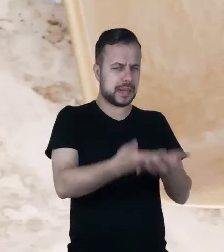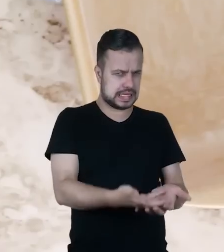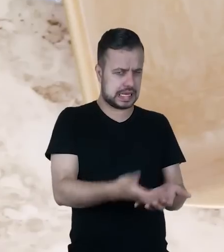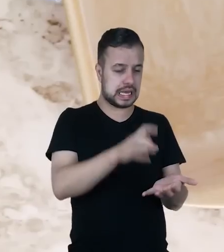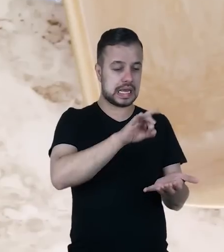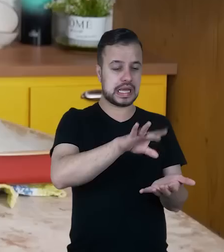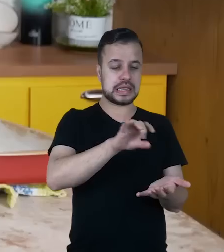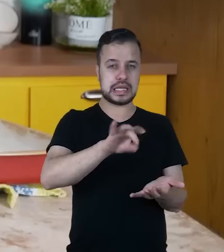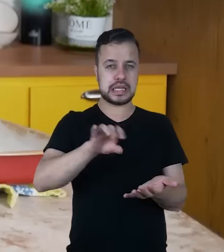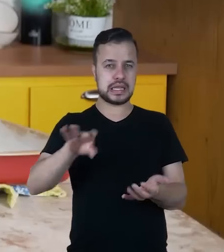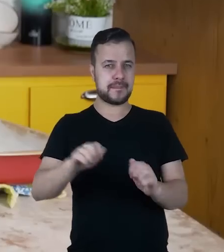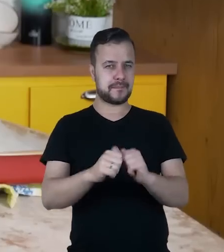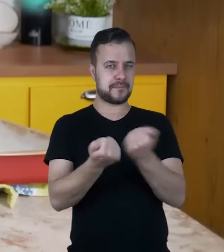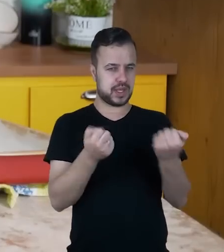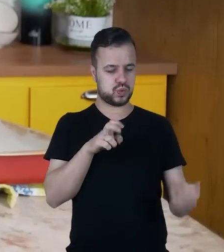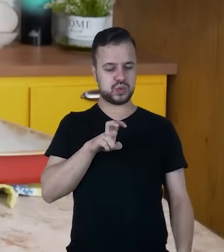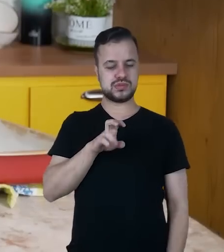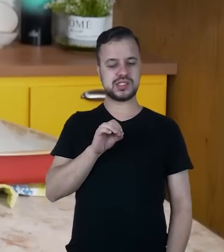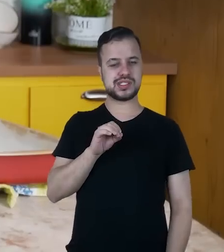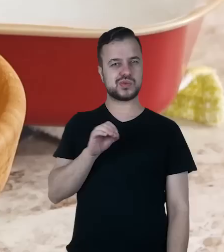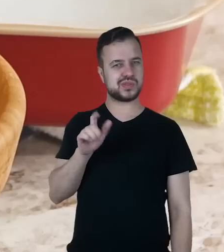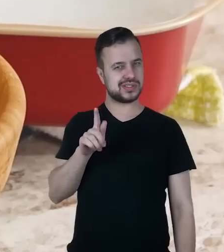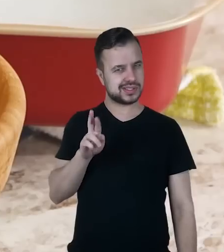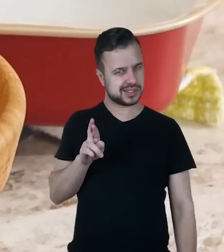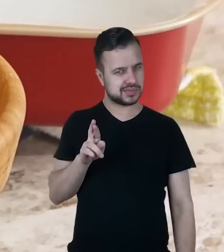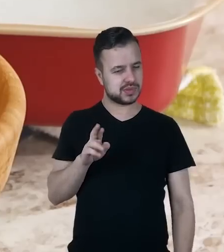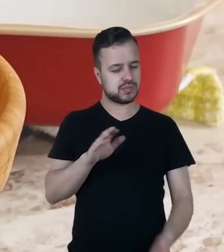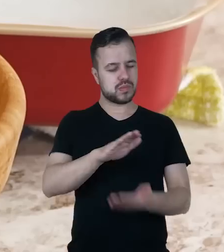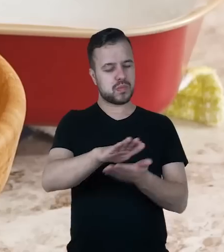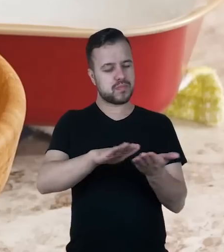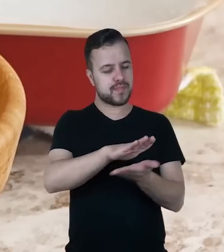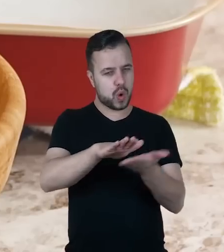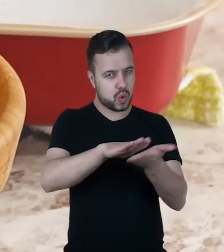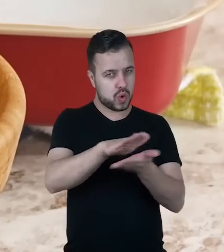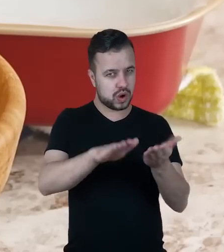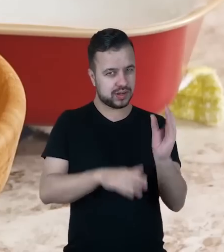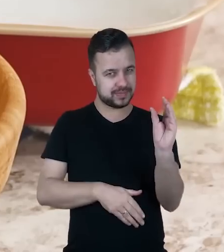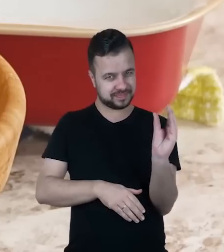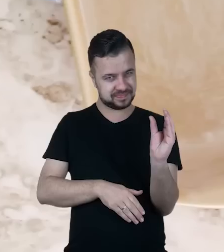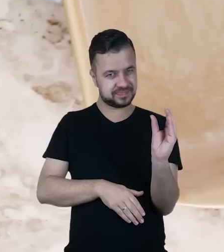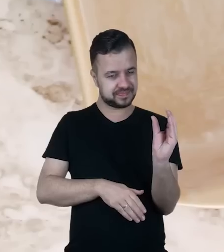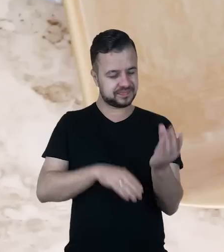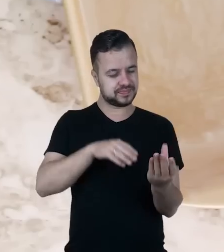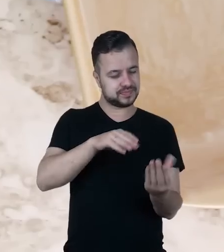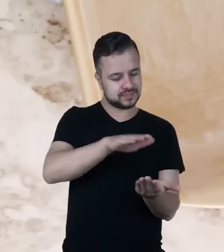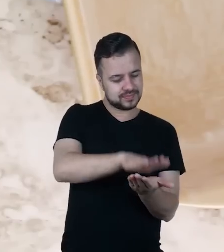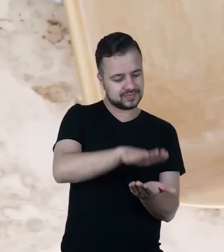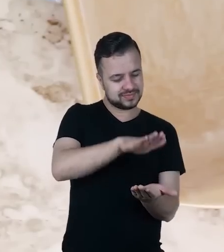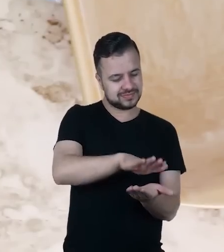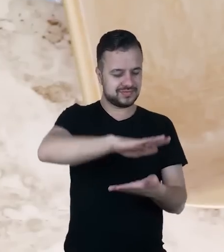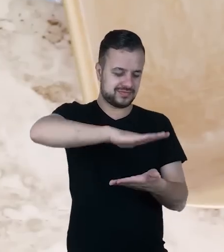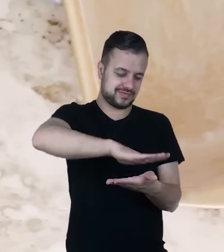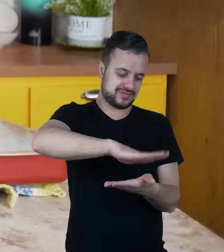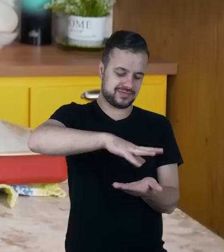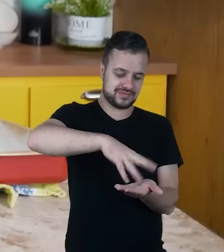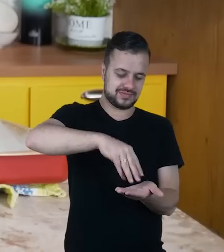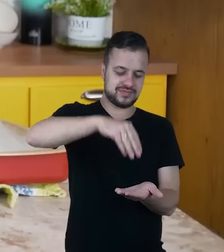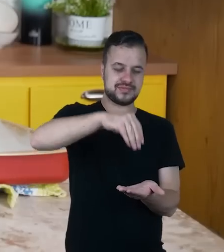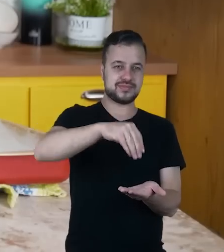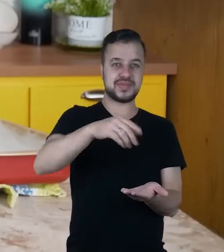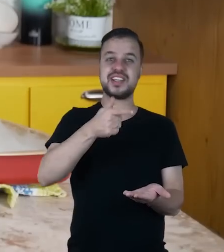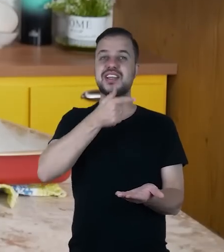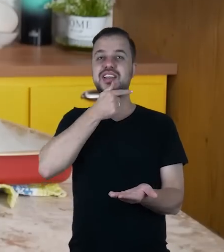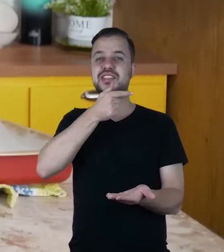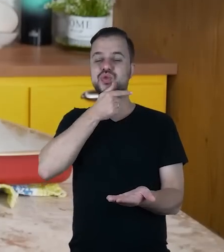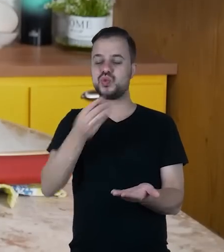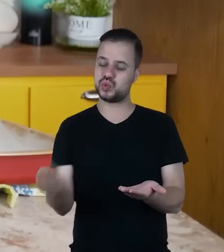pesar cada pãozinho com 50 gramas. Você faz uma bolinha com a massa, amassa um pouco, pega um